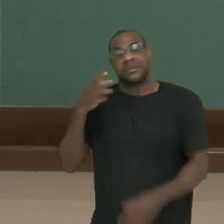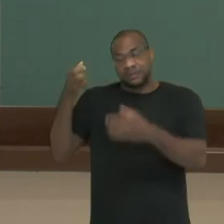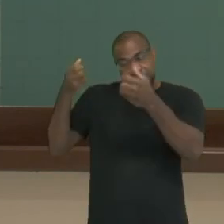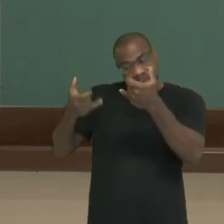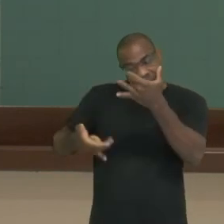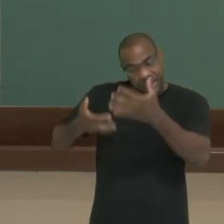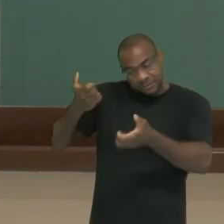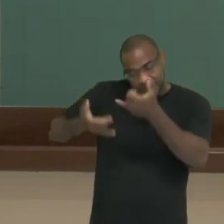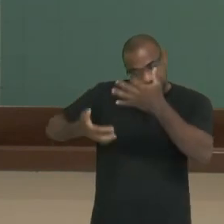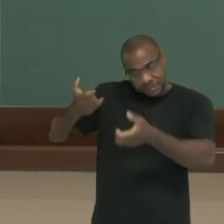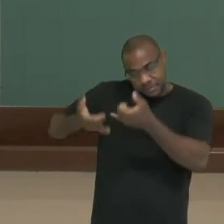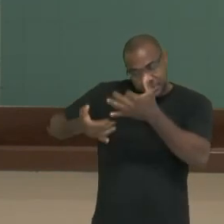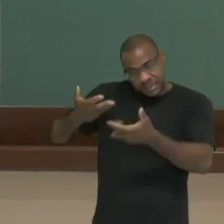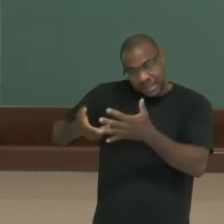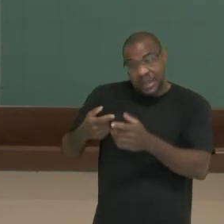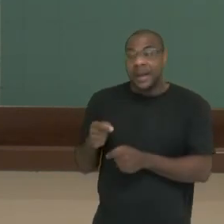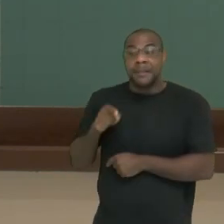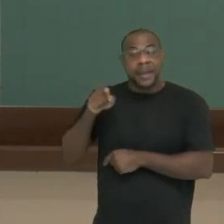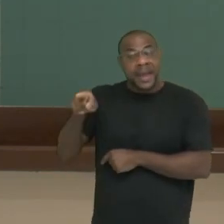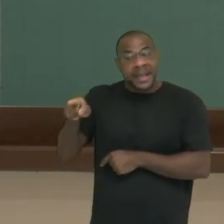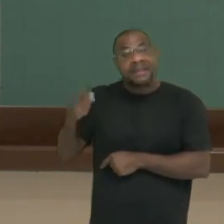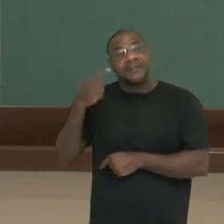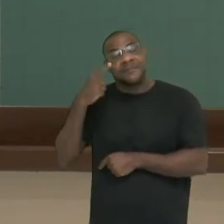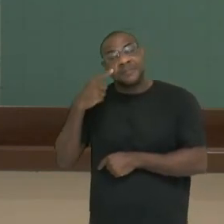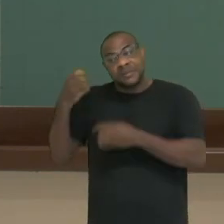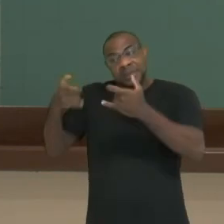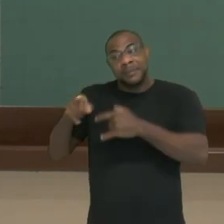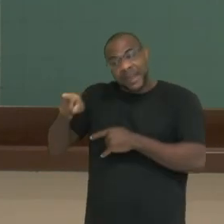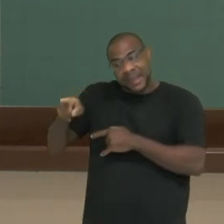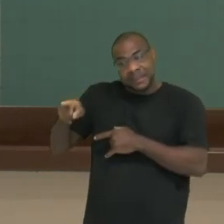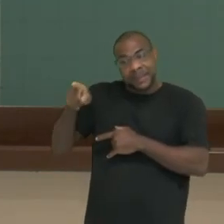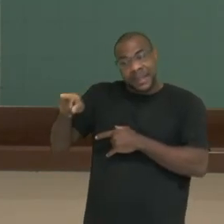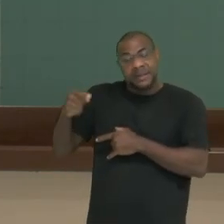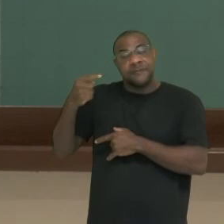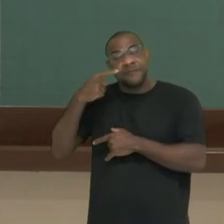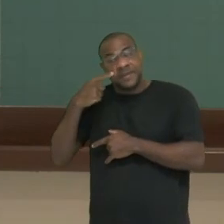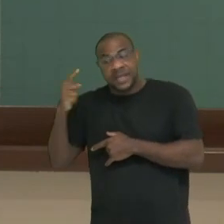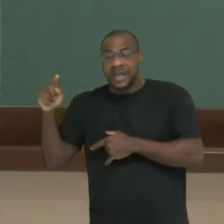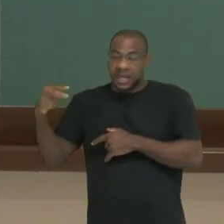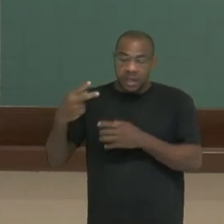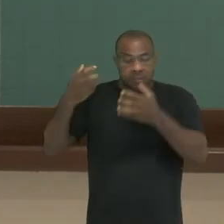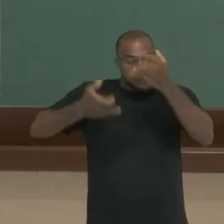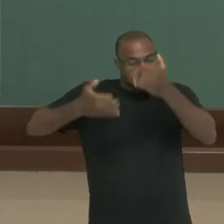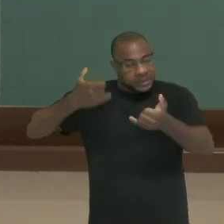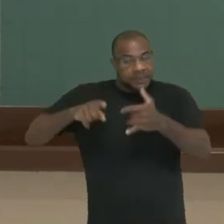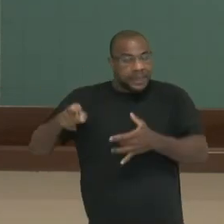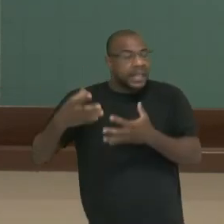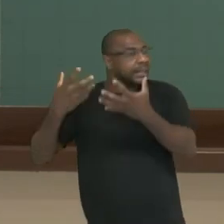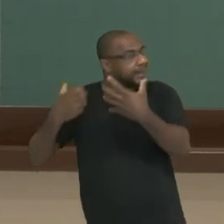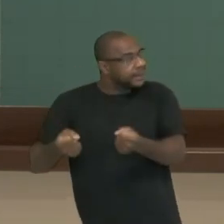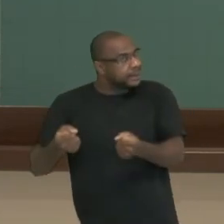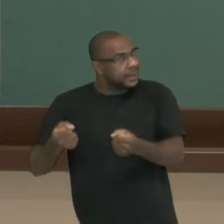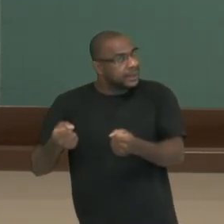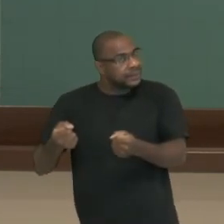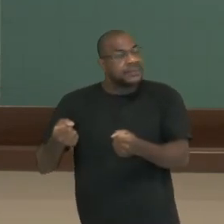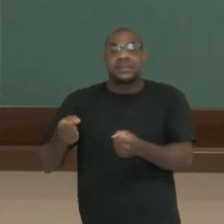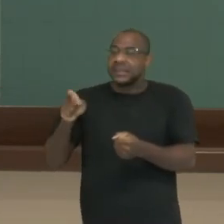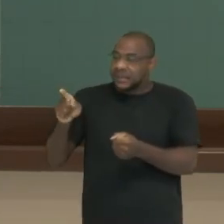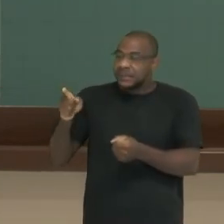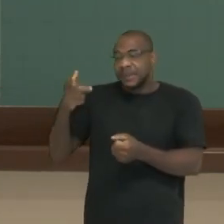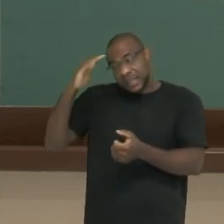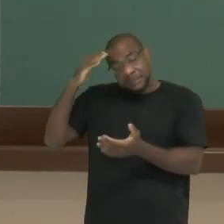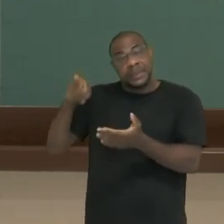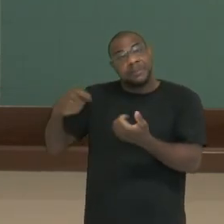argumentos persuasivos, para convencer, né, o interlocutor deles, a pessoa a quem se destina a carta, de que era